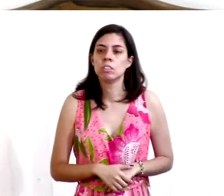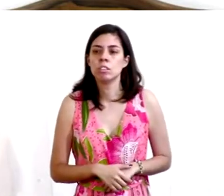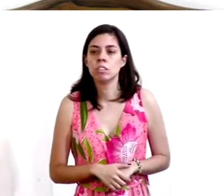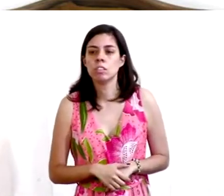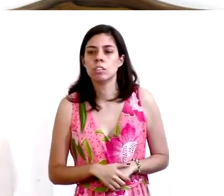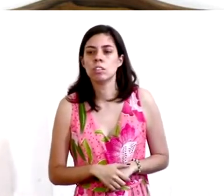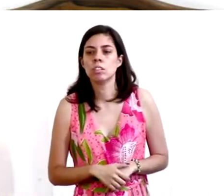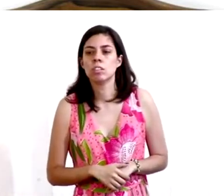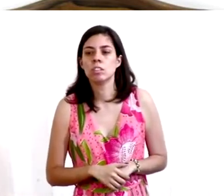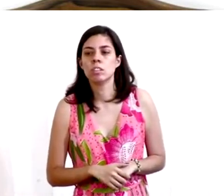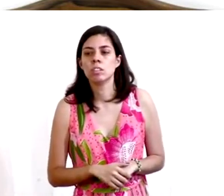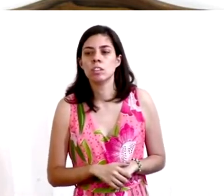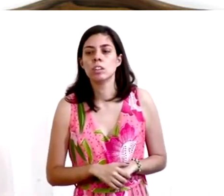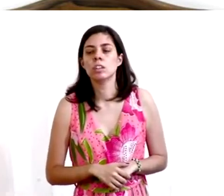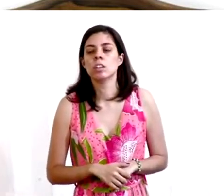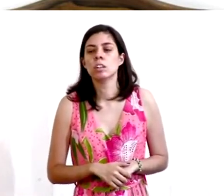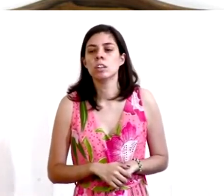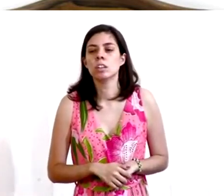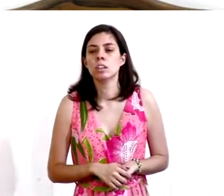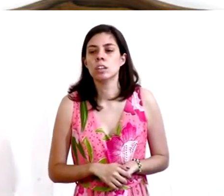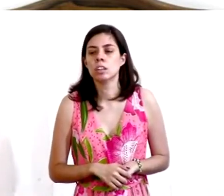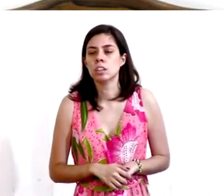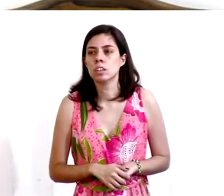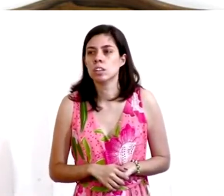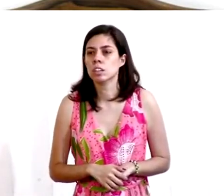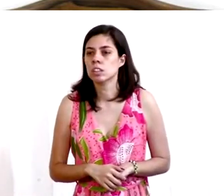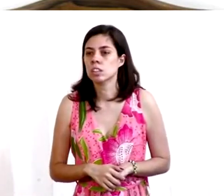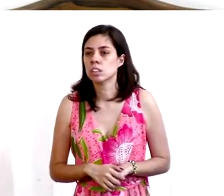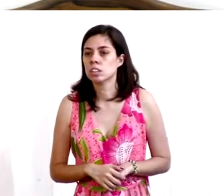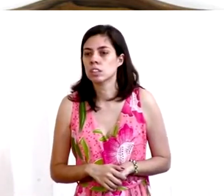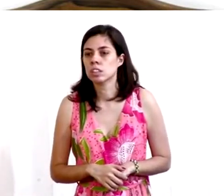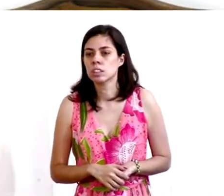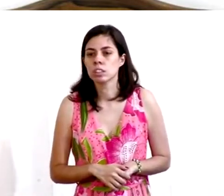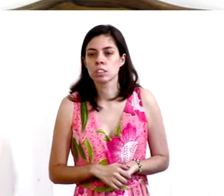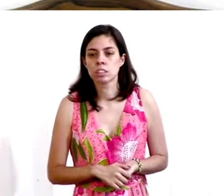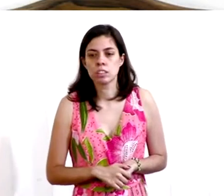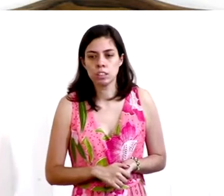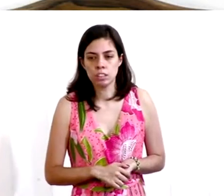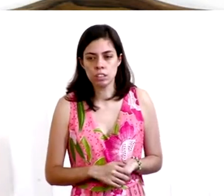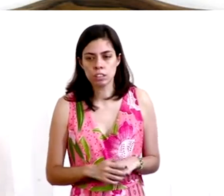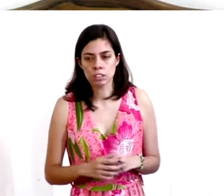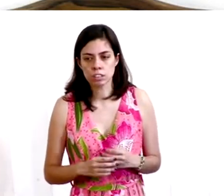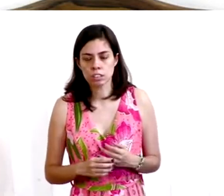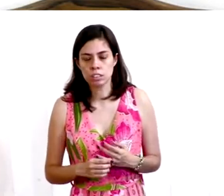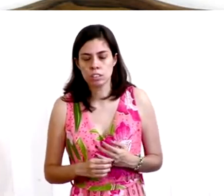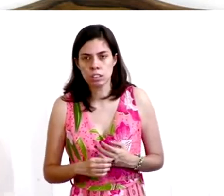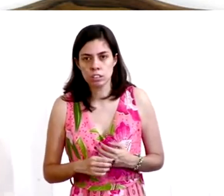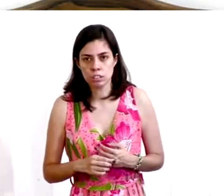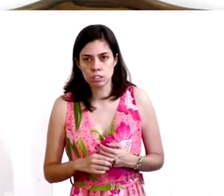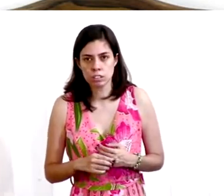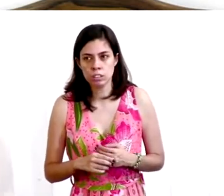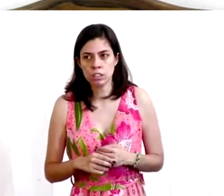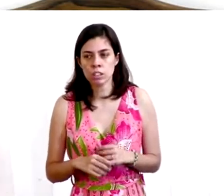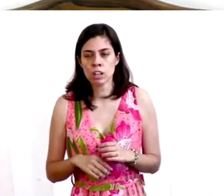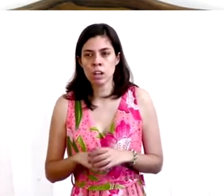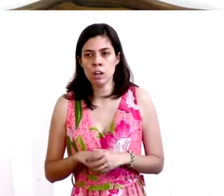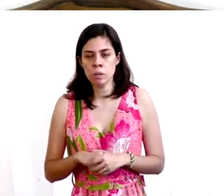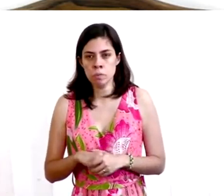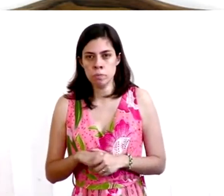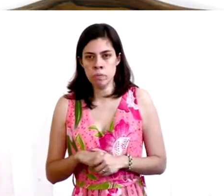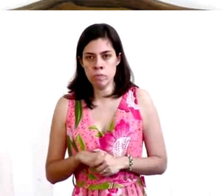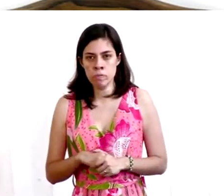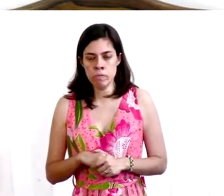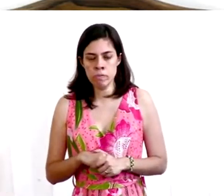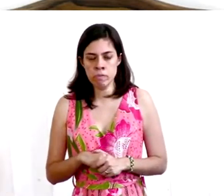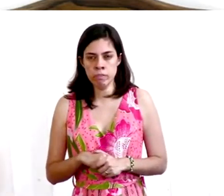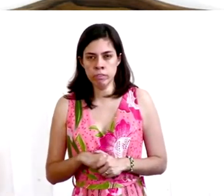quem é o Filho de Deus. Eu, obviamente, não vou fazer ou expor esse texto a partir